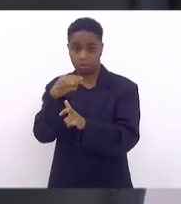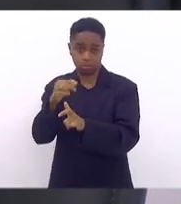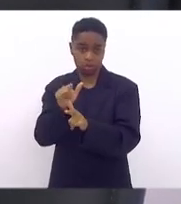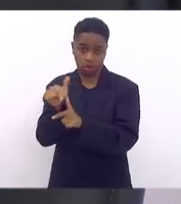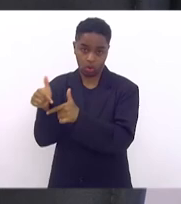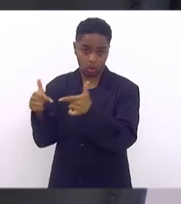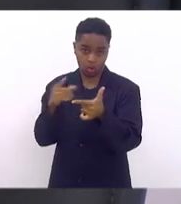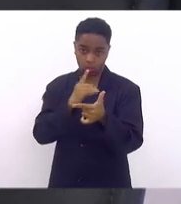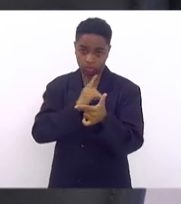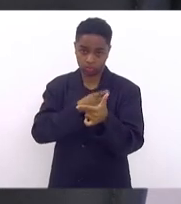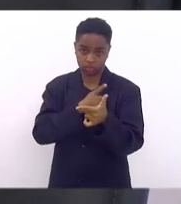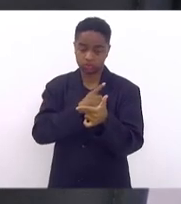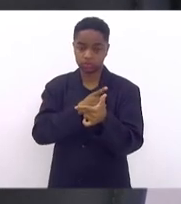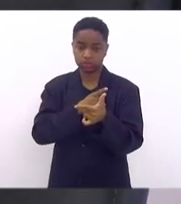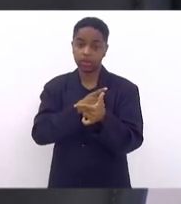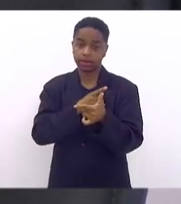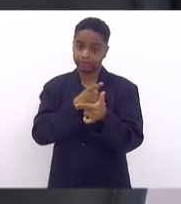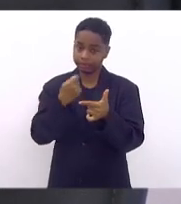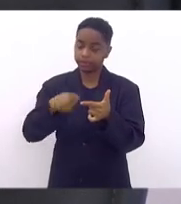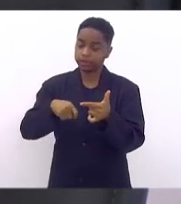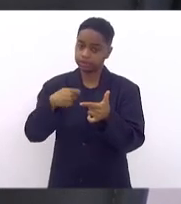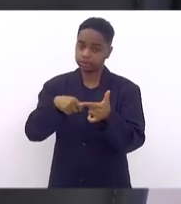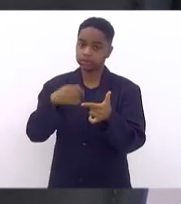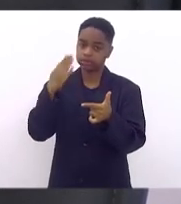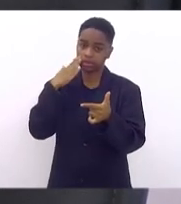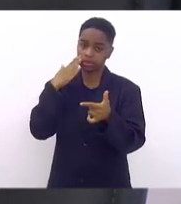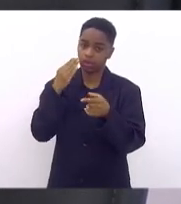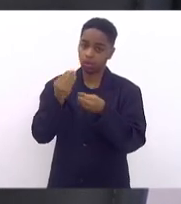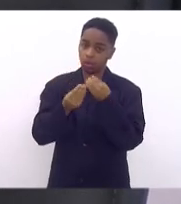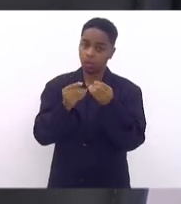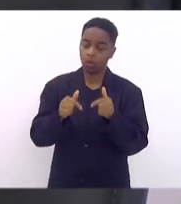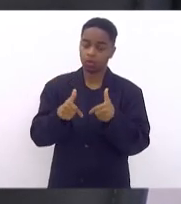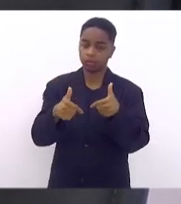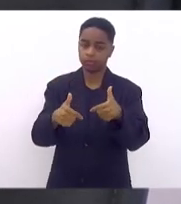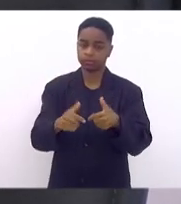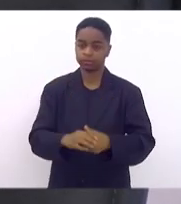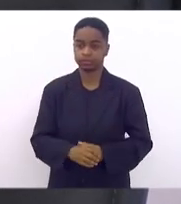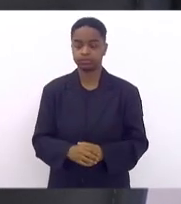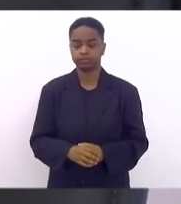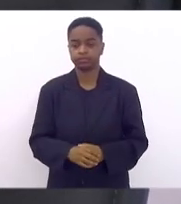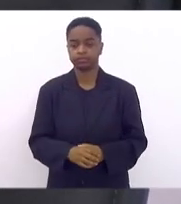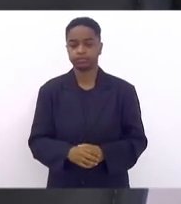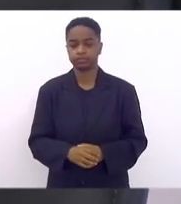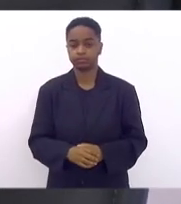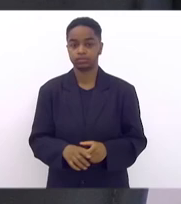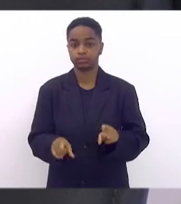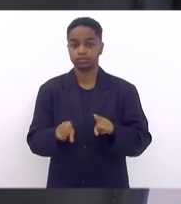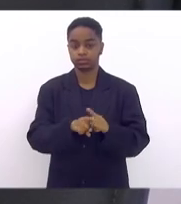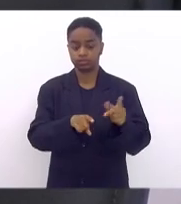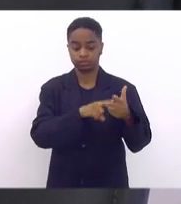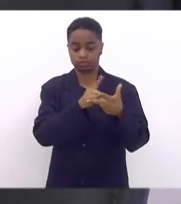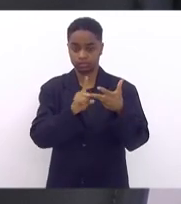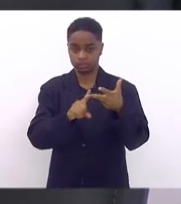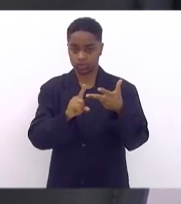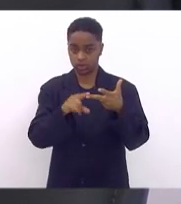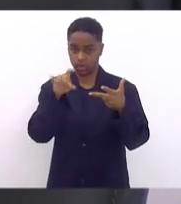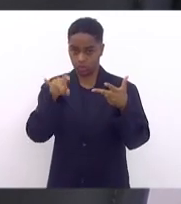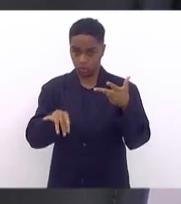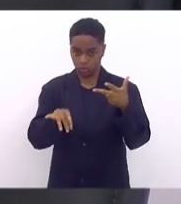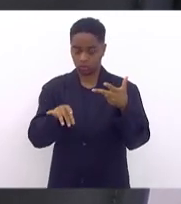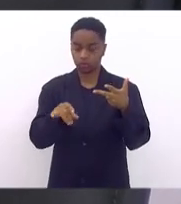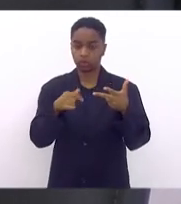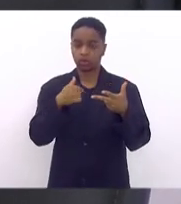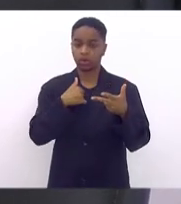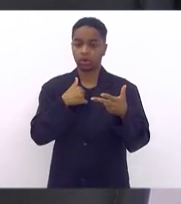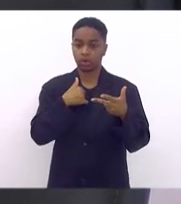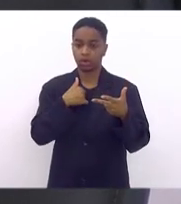estiver numa especializada, ele possa utilizar essas ferramentas. E, por último, né, eu acho que